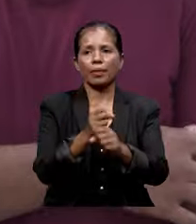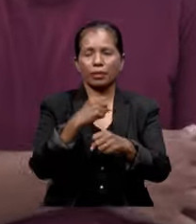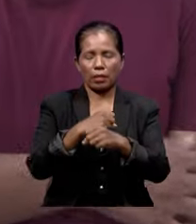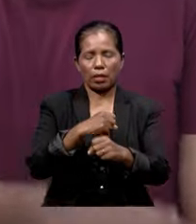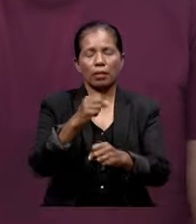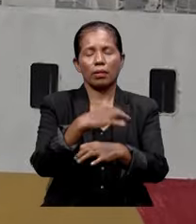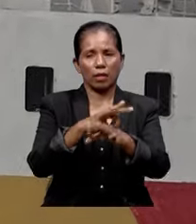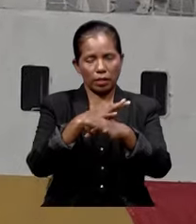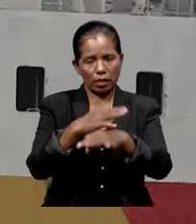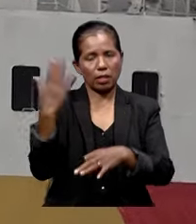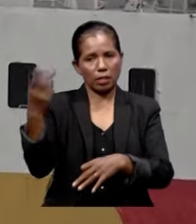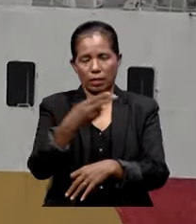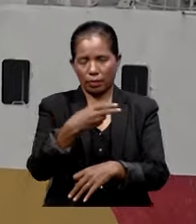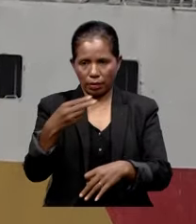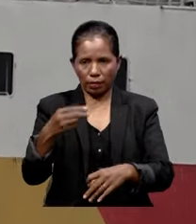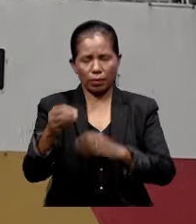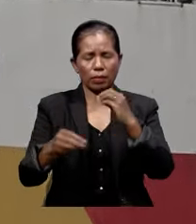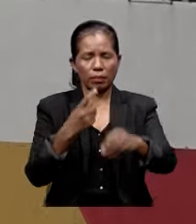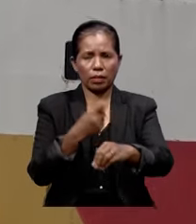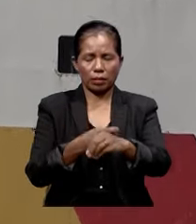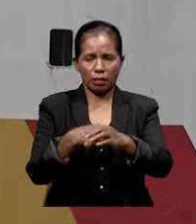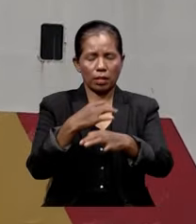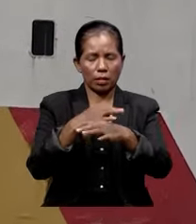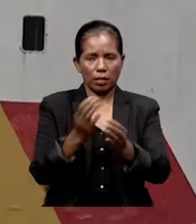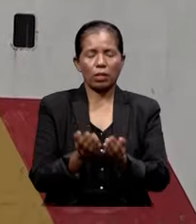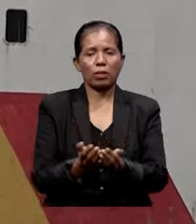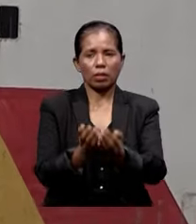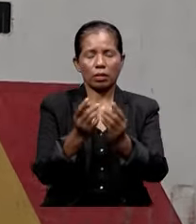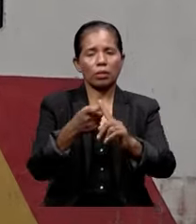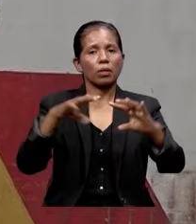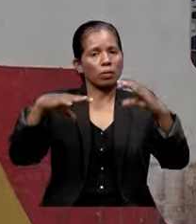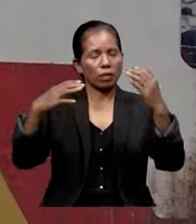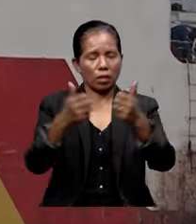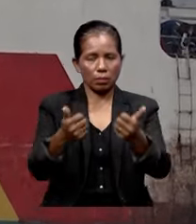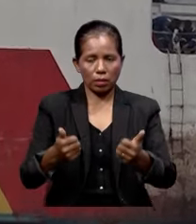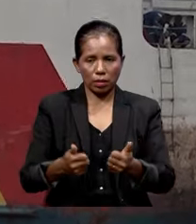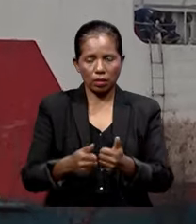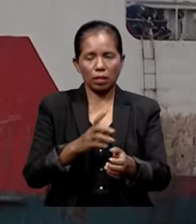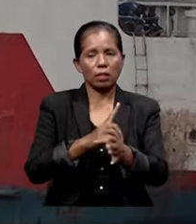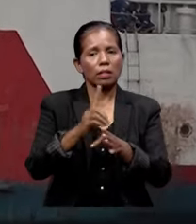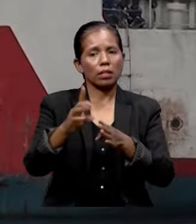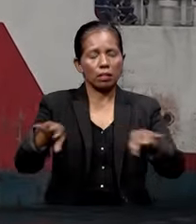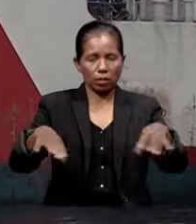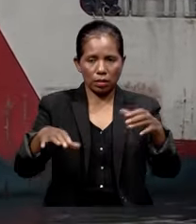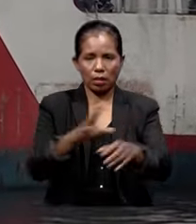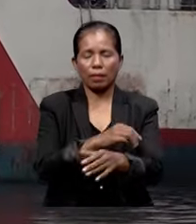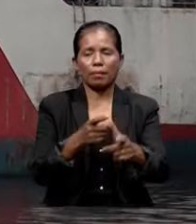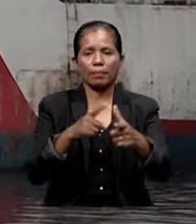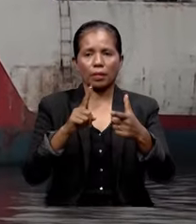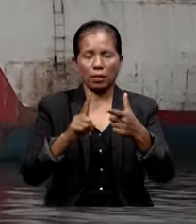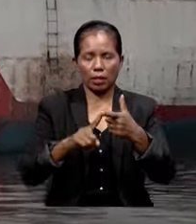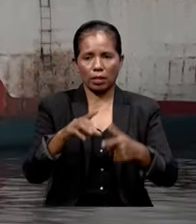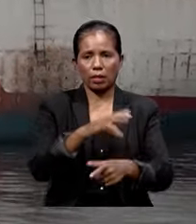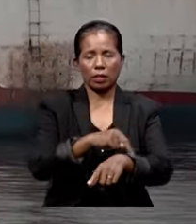manutensaun. Kona ba durasaun tempu ba manutensaun rone, parte konselo administrasaun aportil, diresaun servisu transporte maritima no